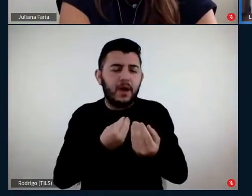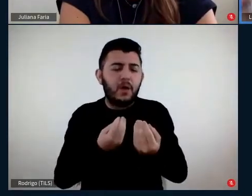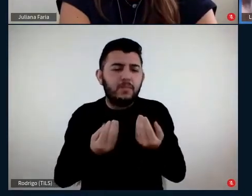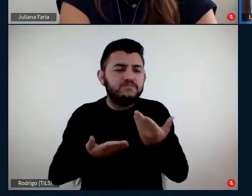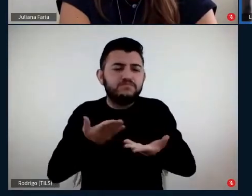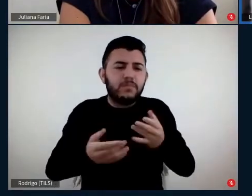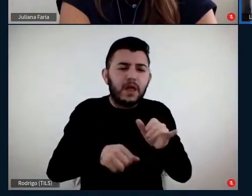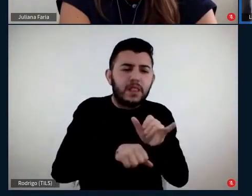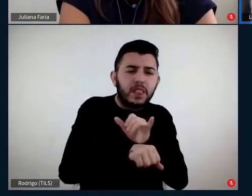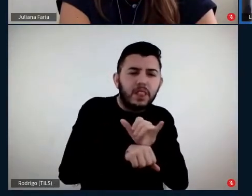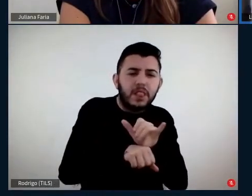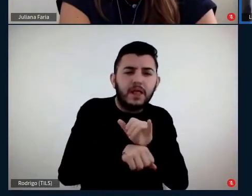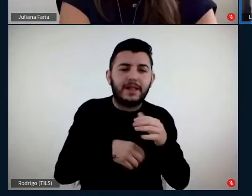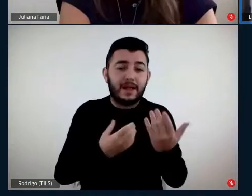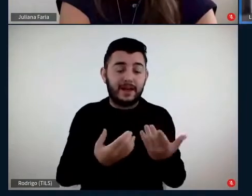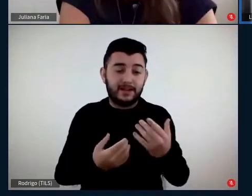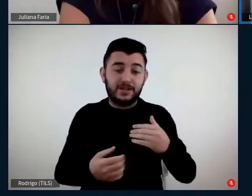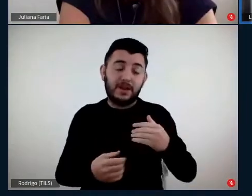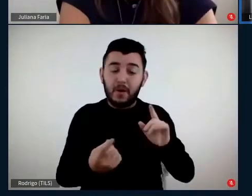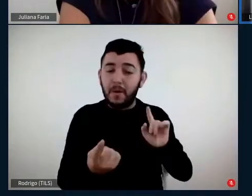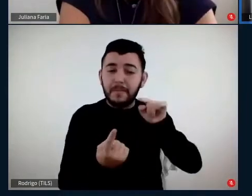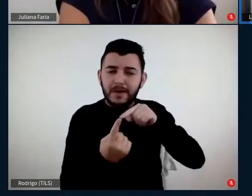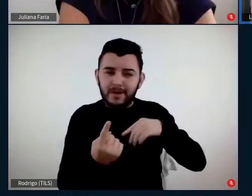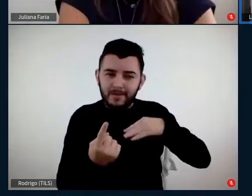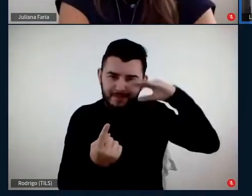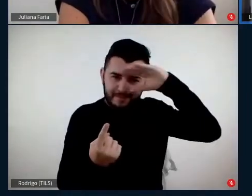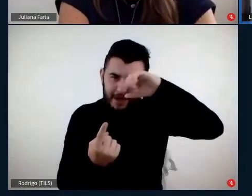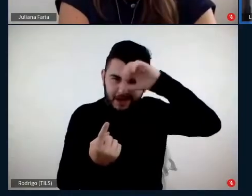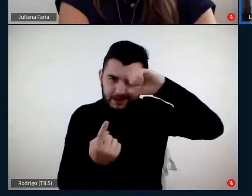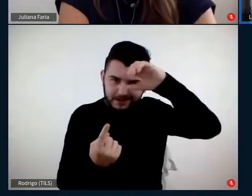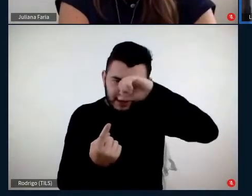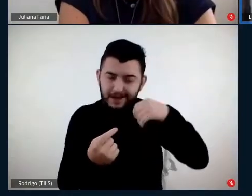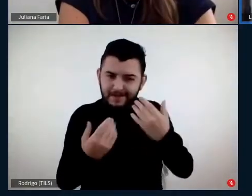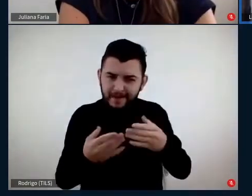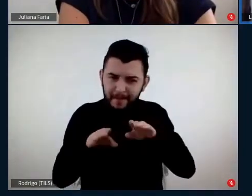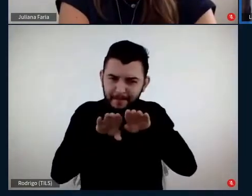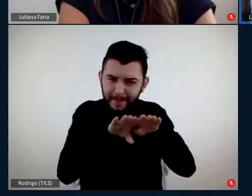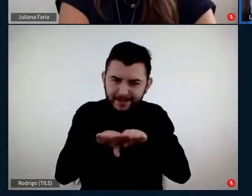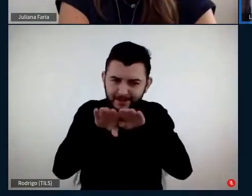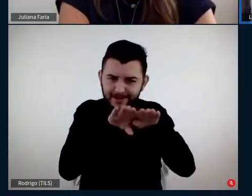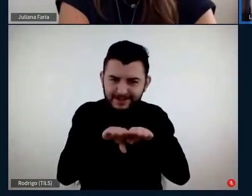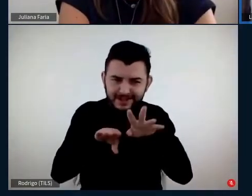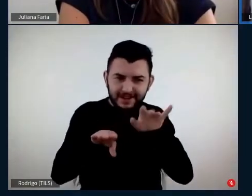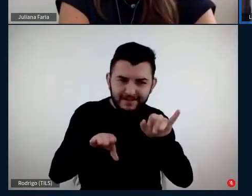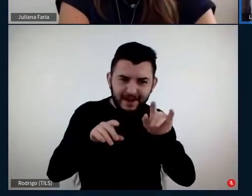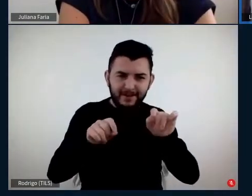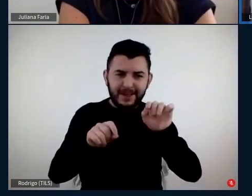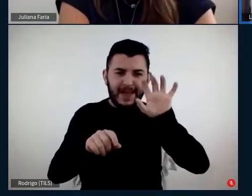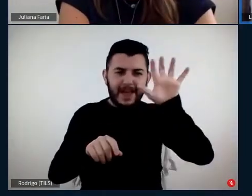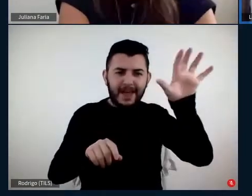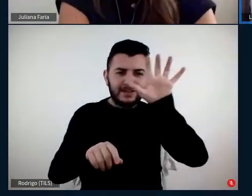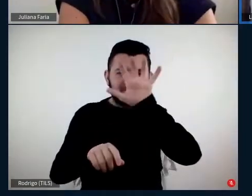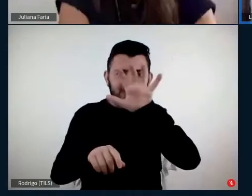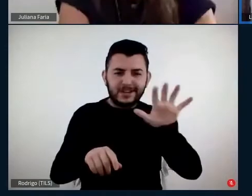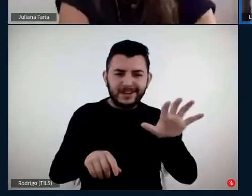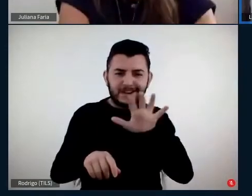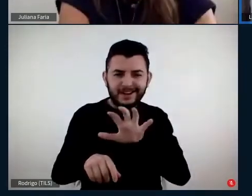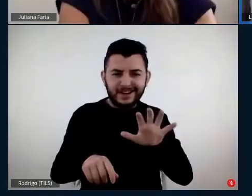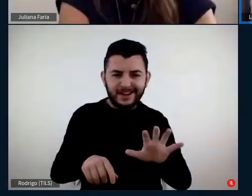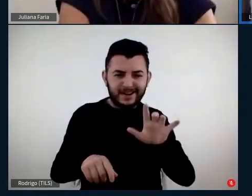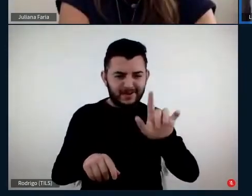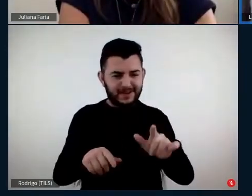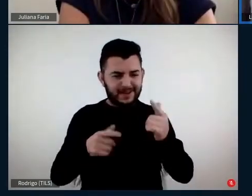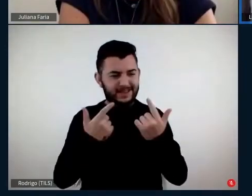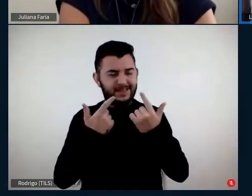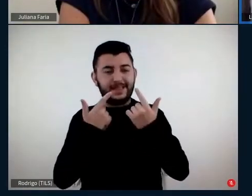aprendizagem. Vamos padronizar isso aí e trazer as regionalizações, as especificidades de cada região, seja da língua, né,